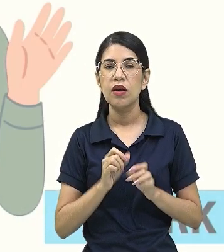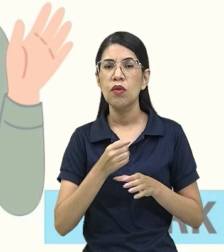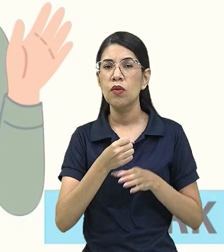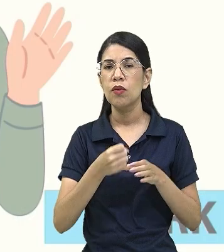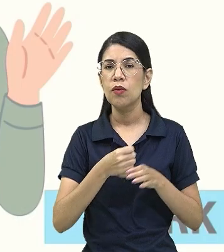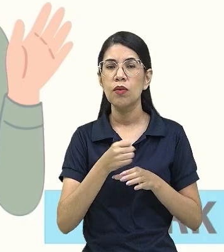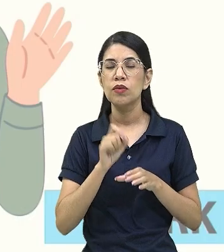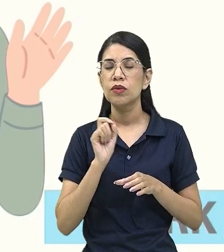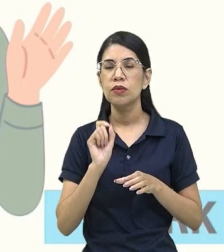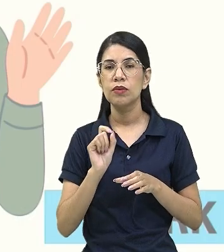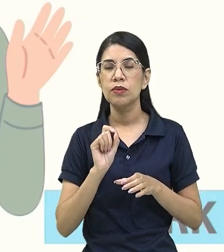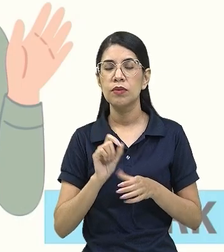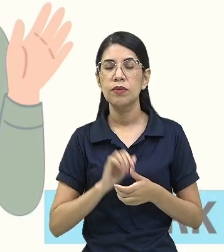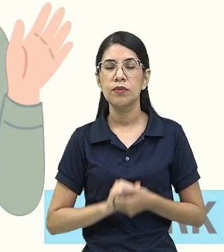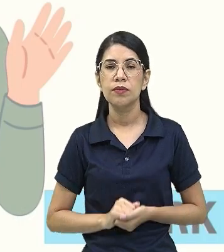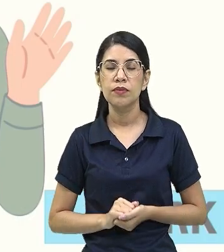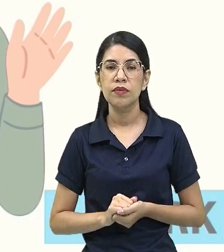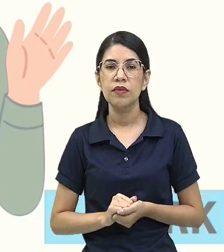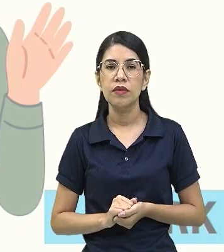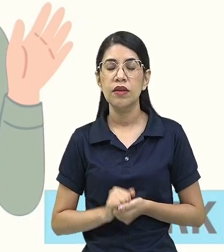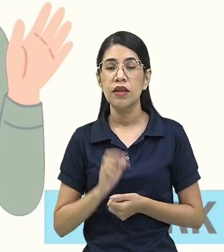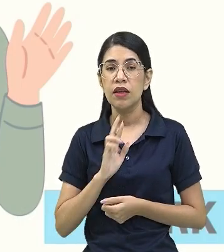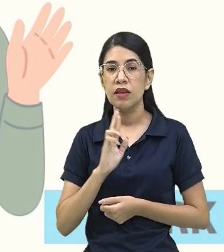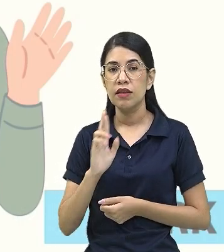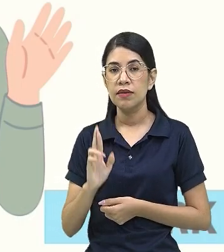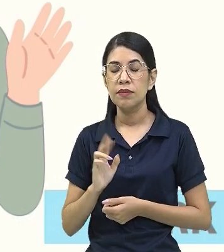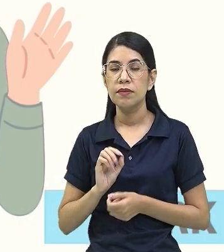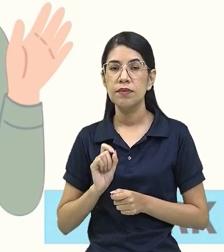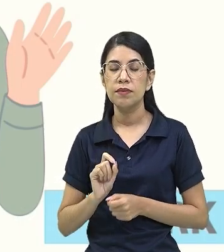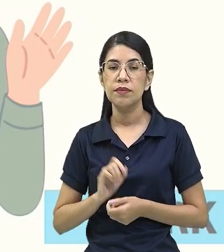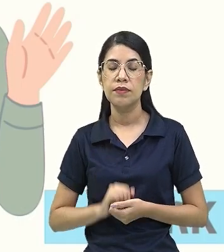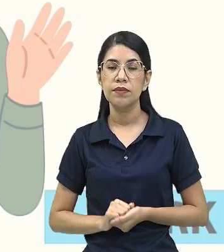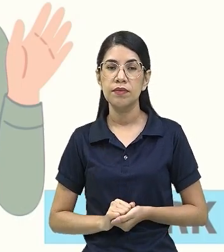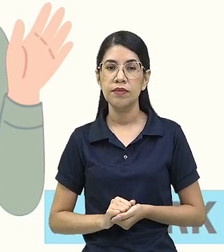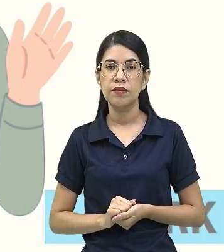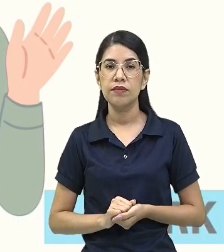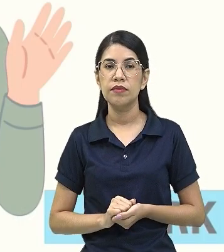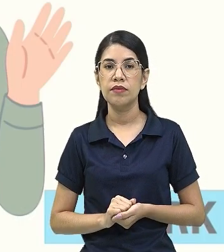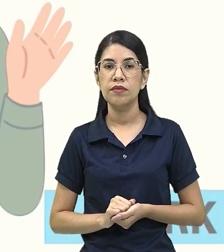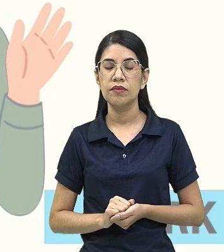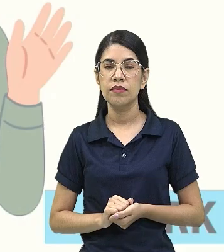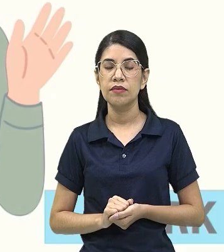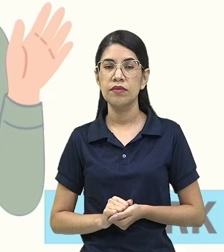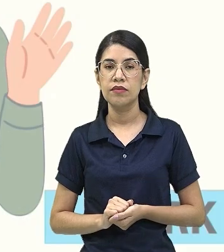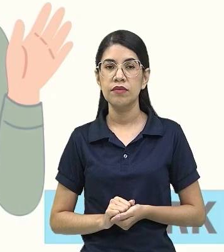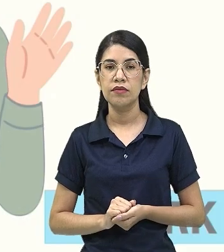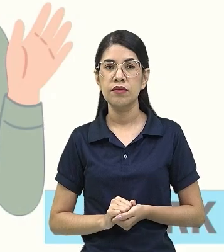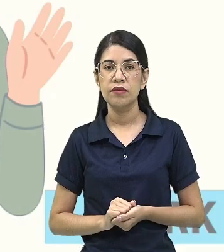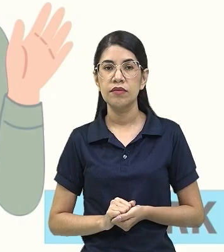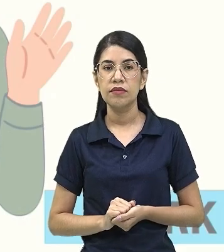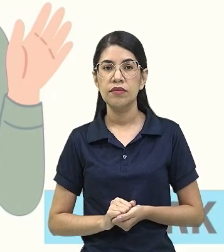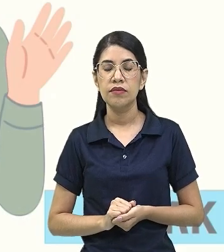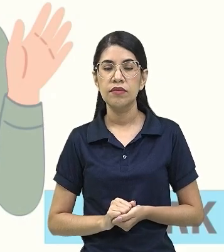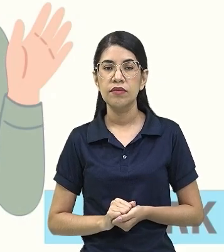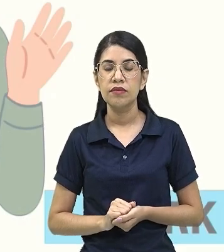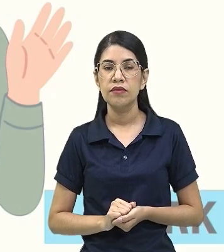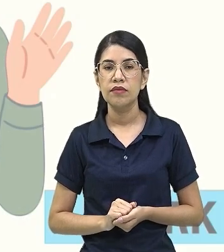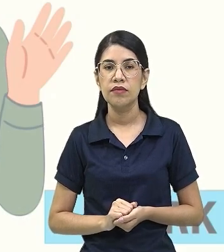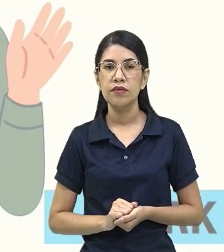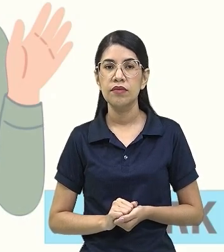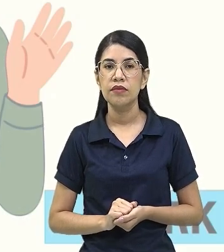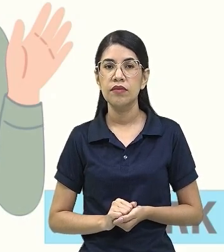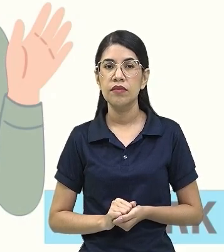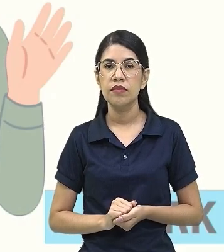cozinhou? E aí ela dizendo, I made pasta, but my brother didn't like it. Então,